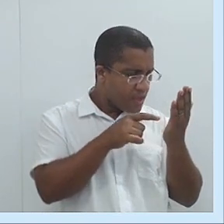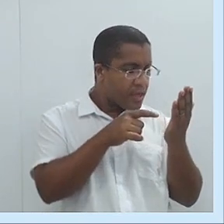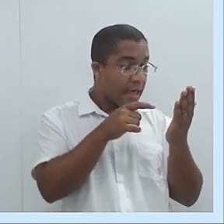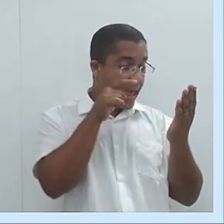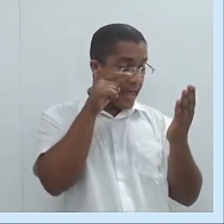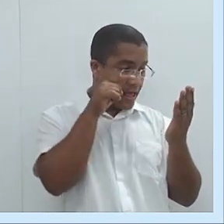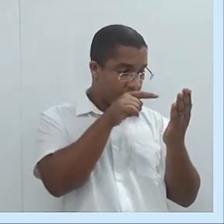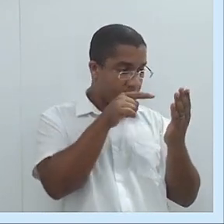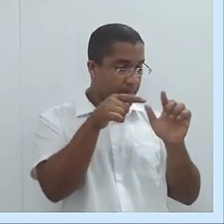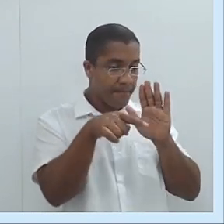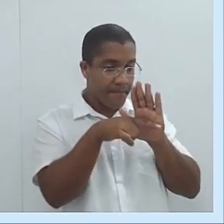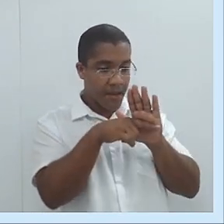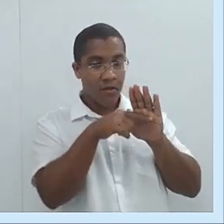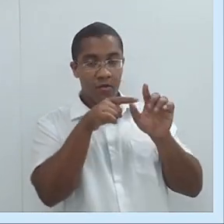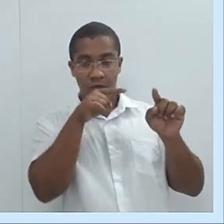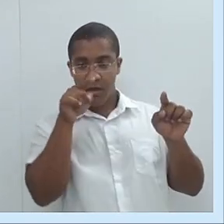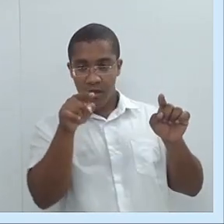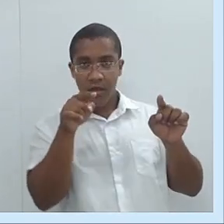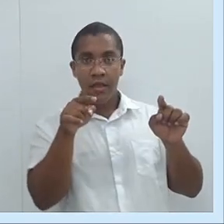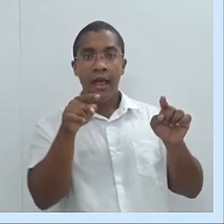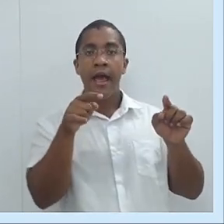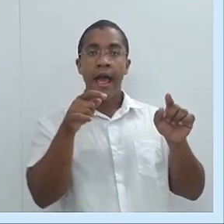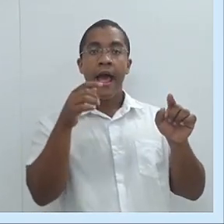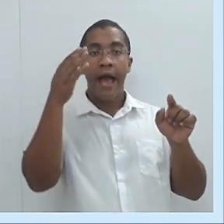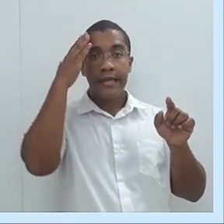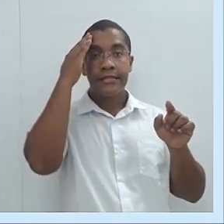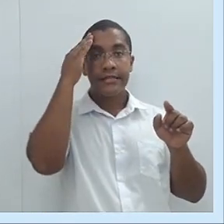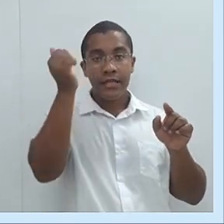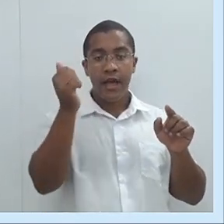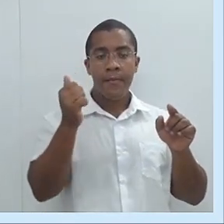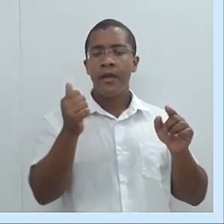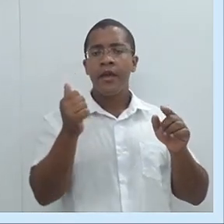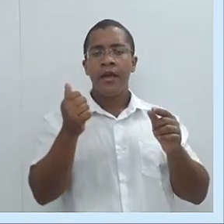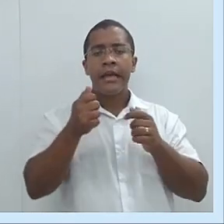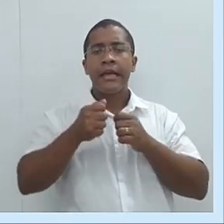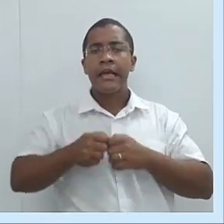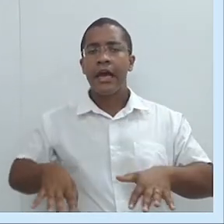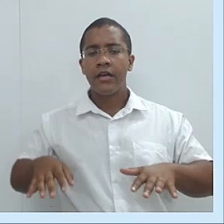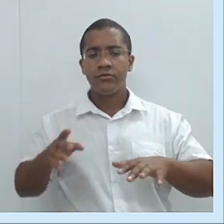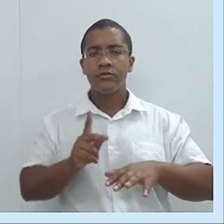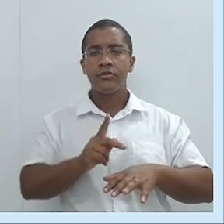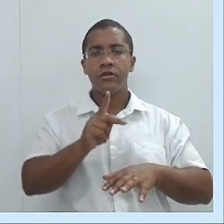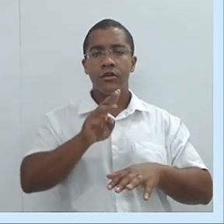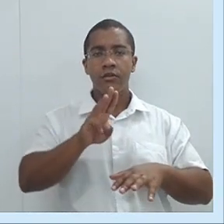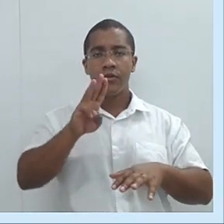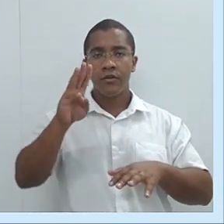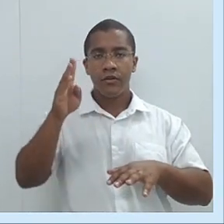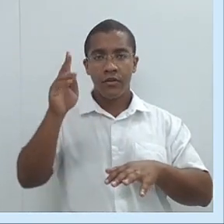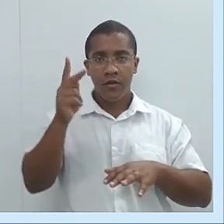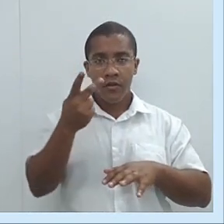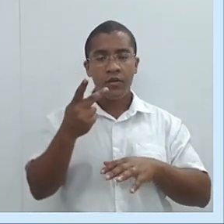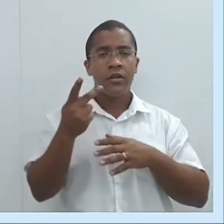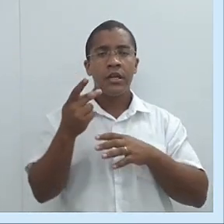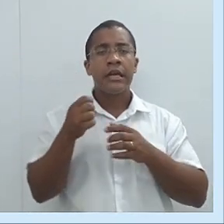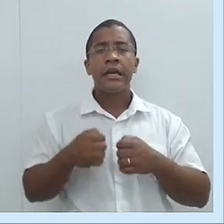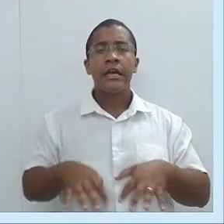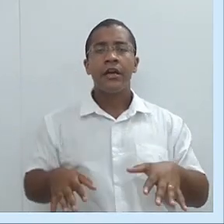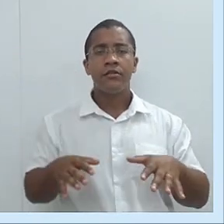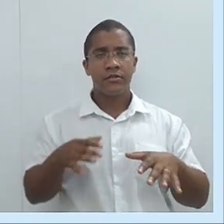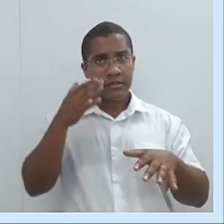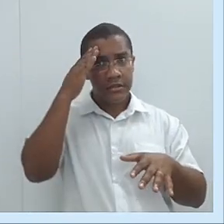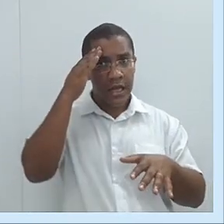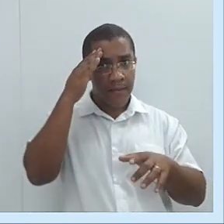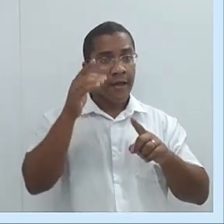vai saber, né, quanto foi que você gastou em quilowatts-hora. Você sabendo disso daí, é